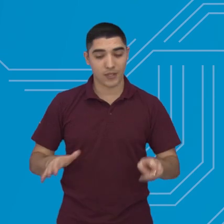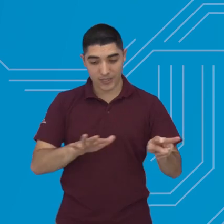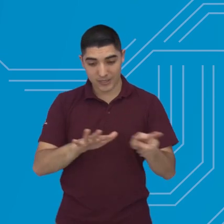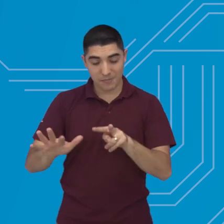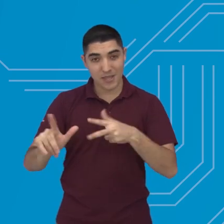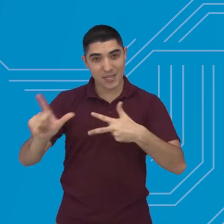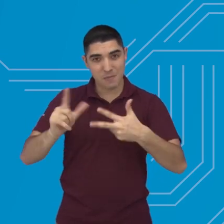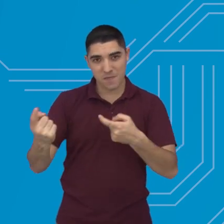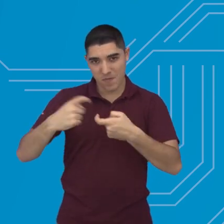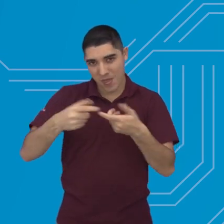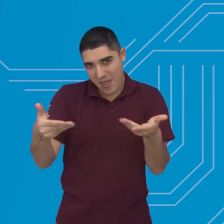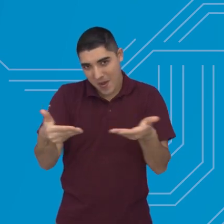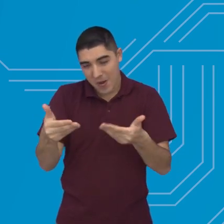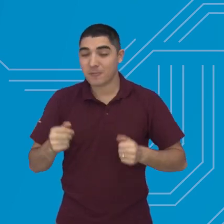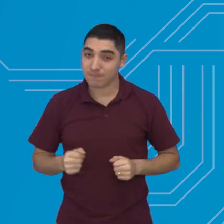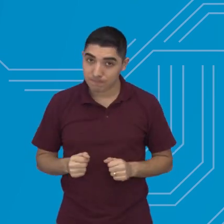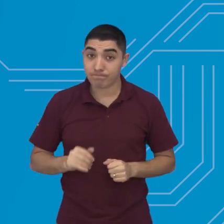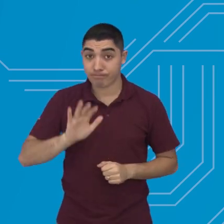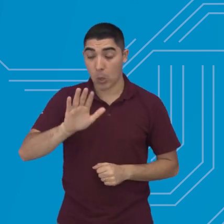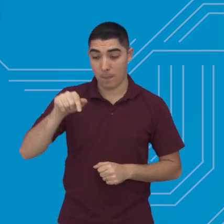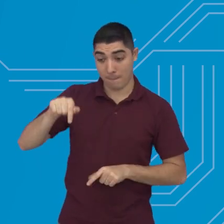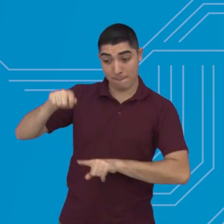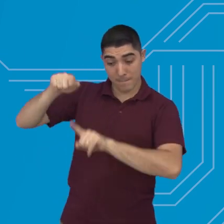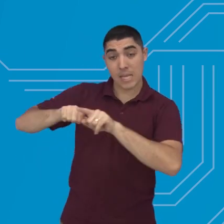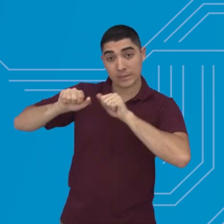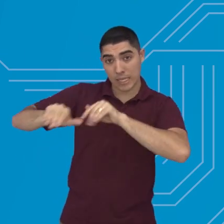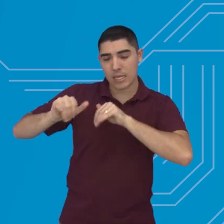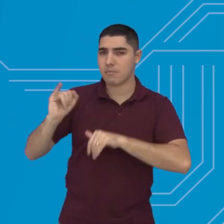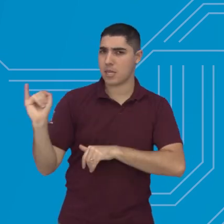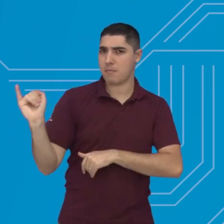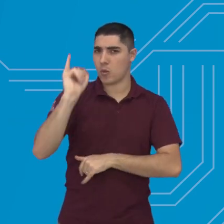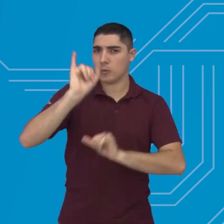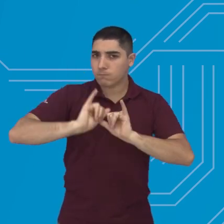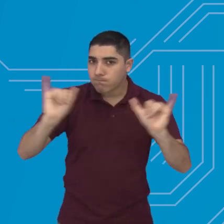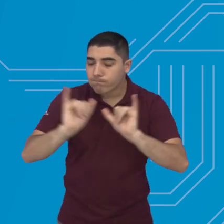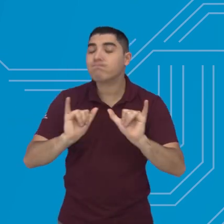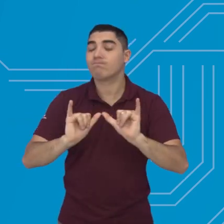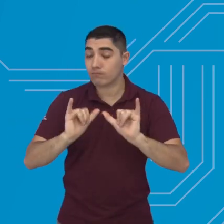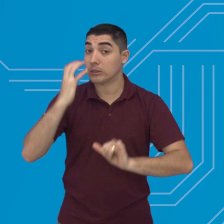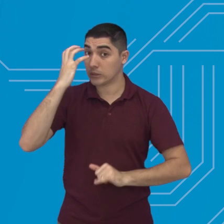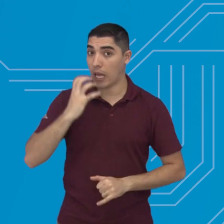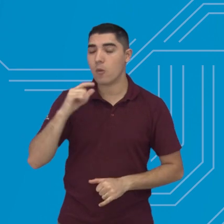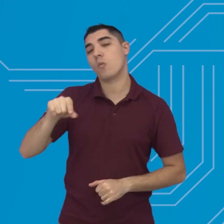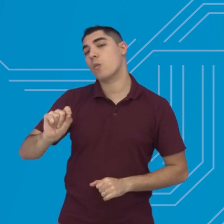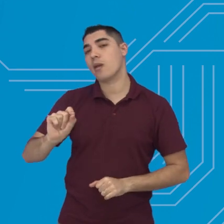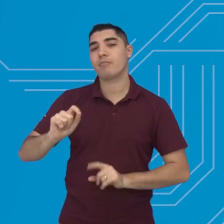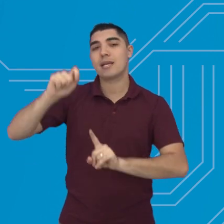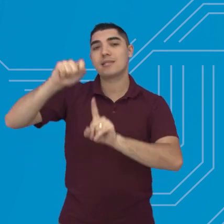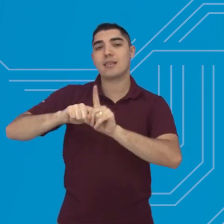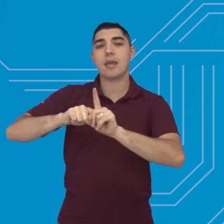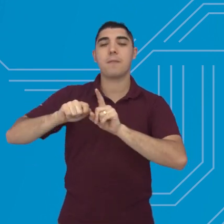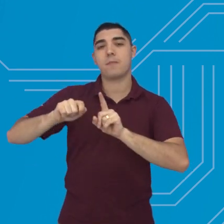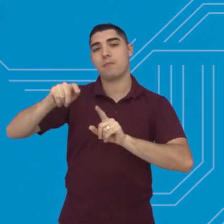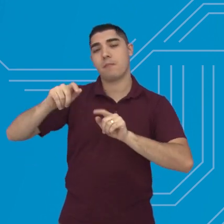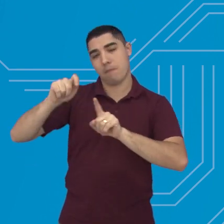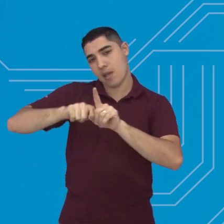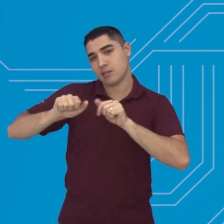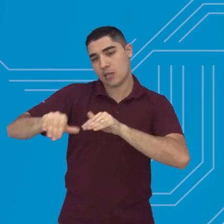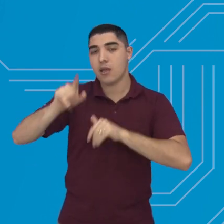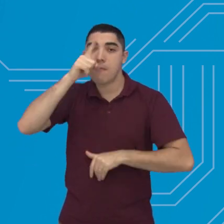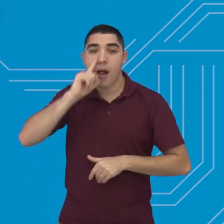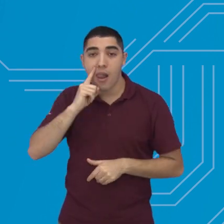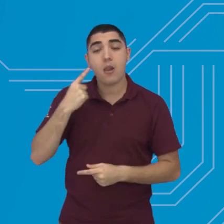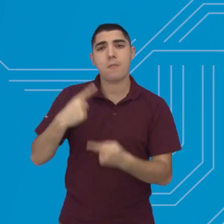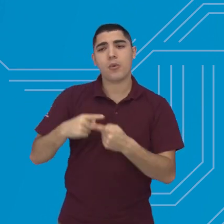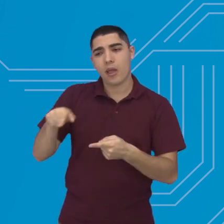E o Semana Legislativa está de volta. Bom, o mês de setembro dá voz a uma campanha muito séria, o Setembro Amarelo. A proposta é